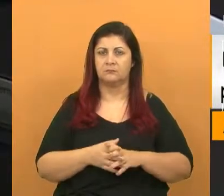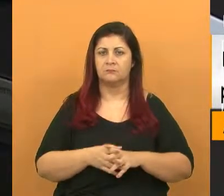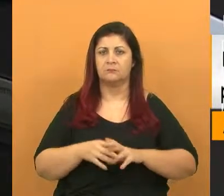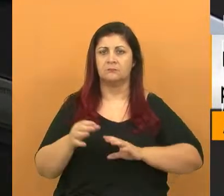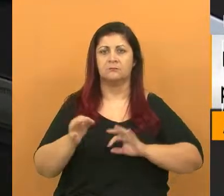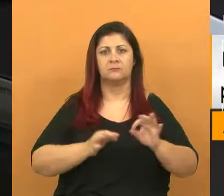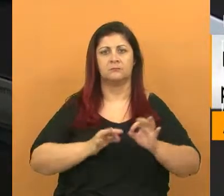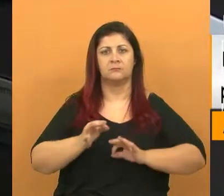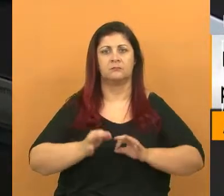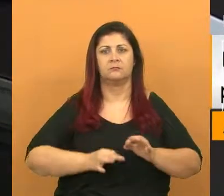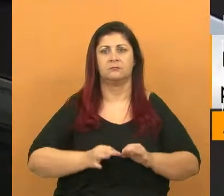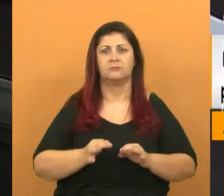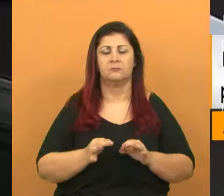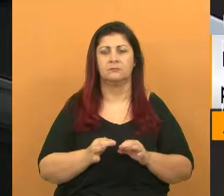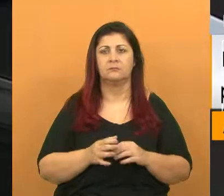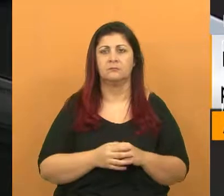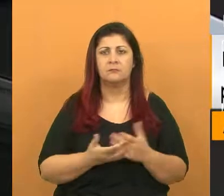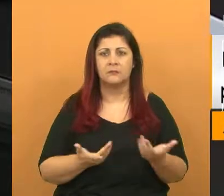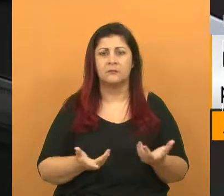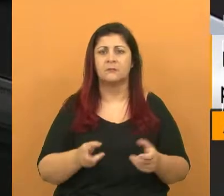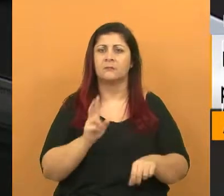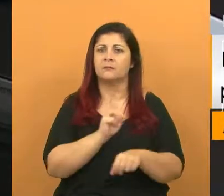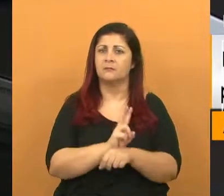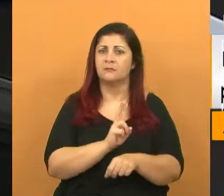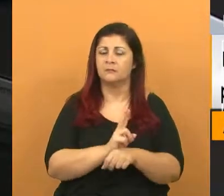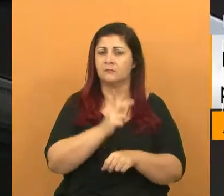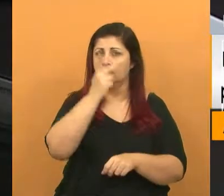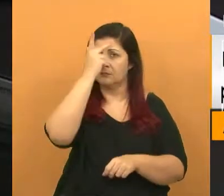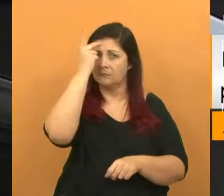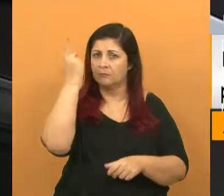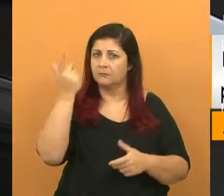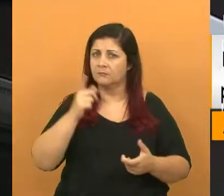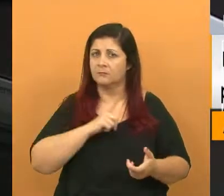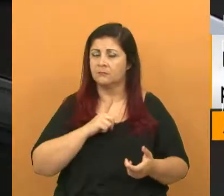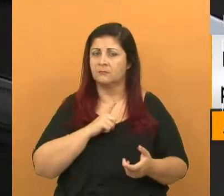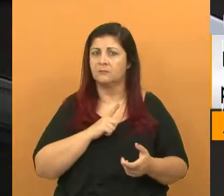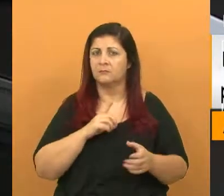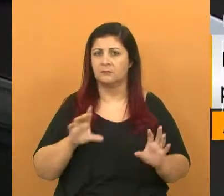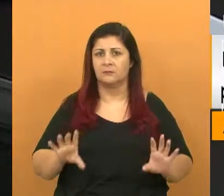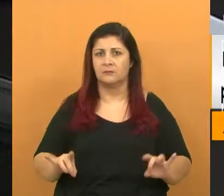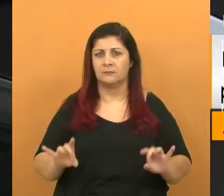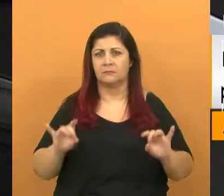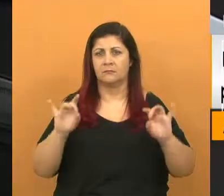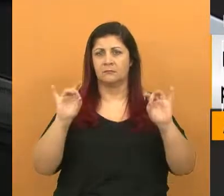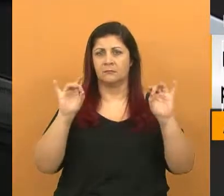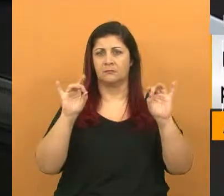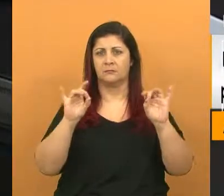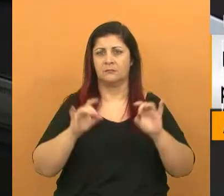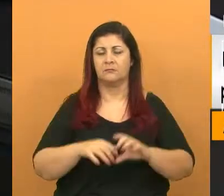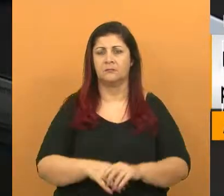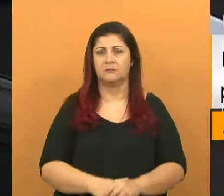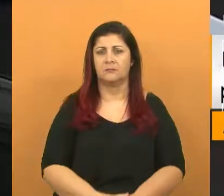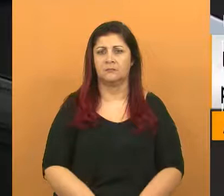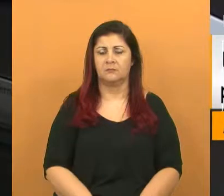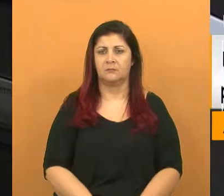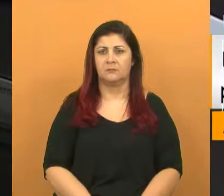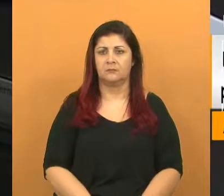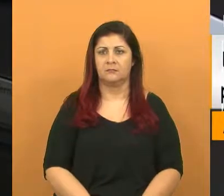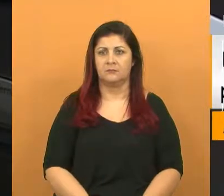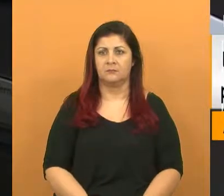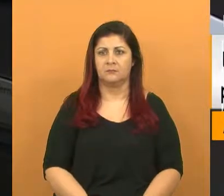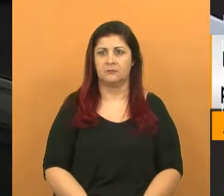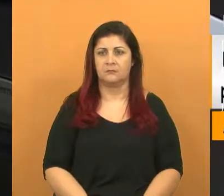relação às pessoas que estão acometidas com essa doença. Né?